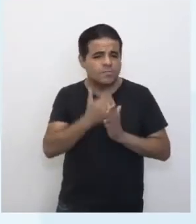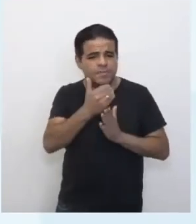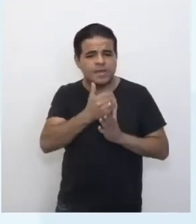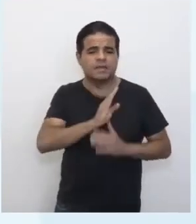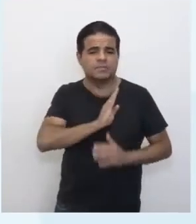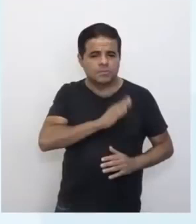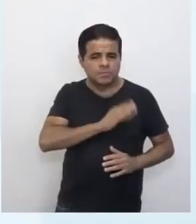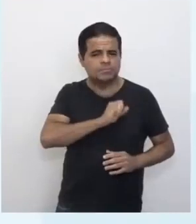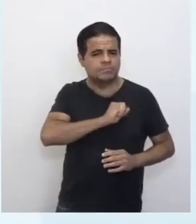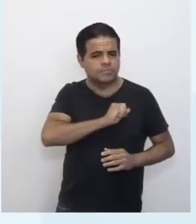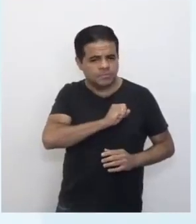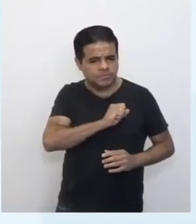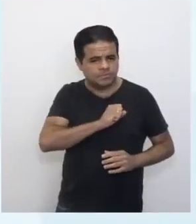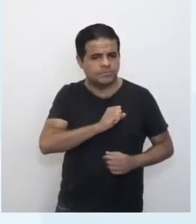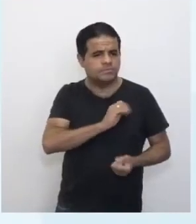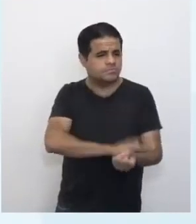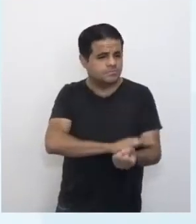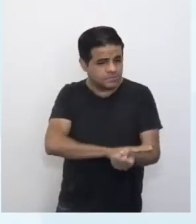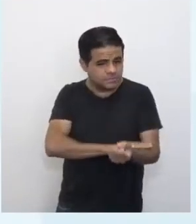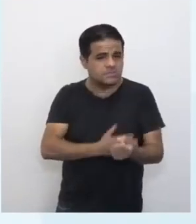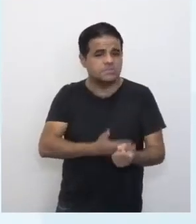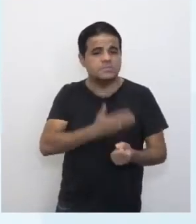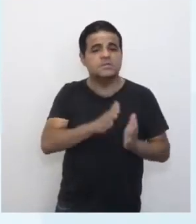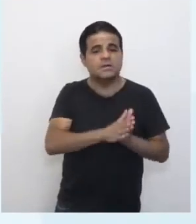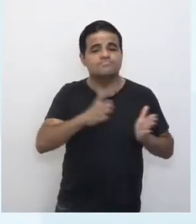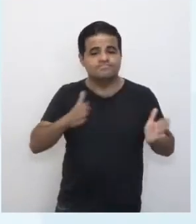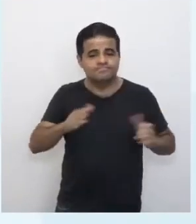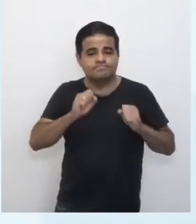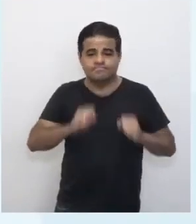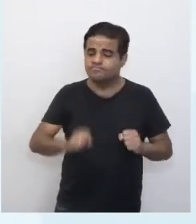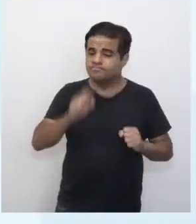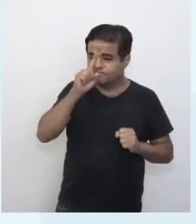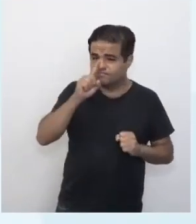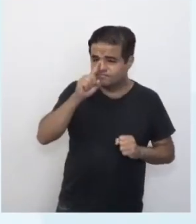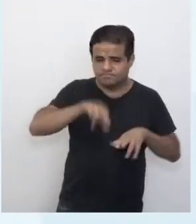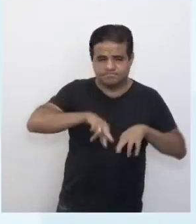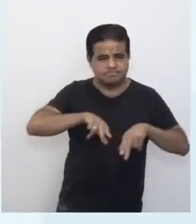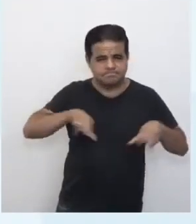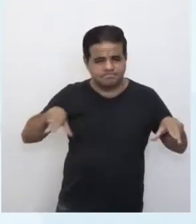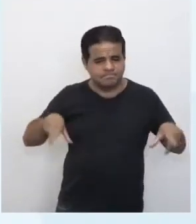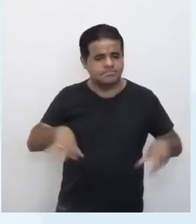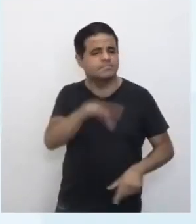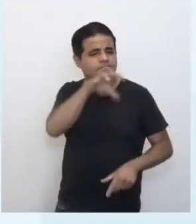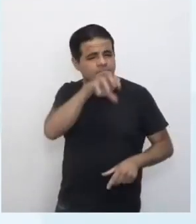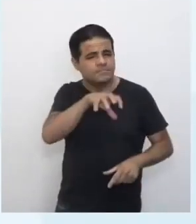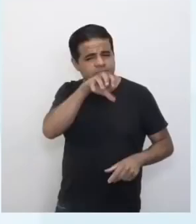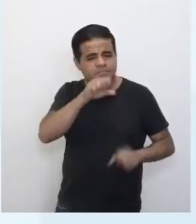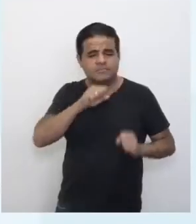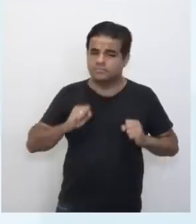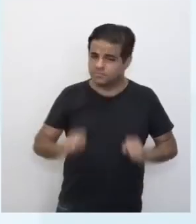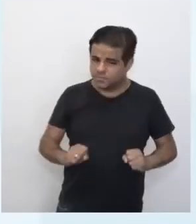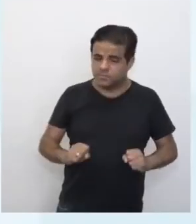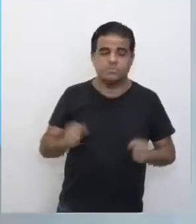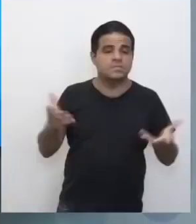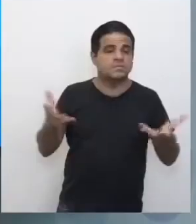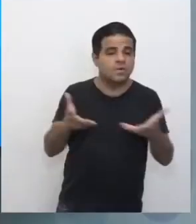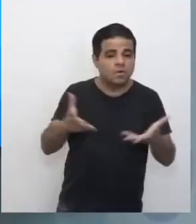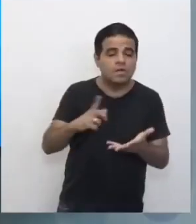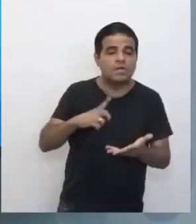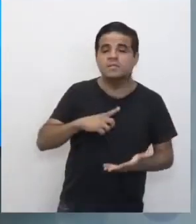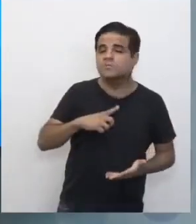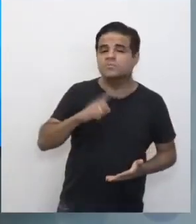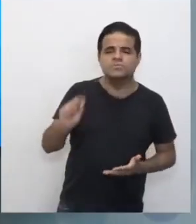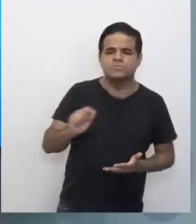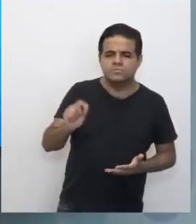frequência cardíaca, da pressão arterial e, a longo prazo, riscos de doenças respiratórias. Então, agora a gente já tem